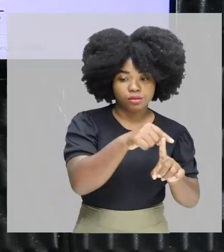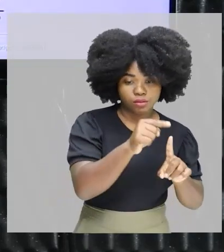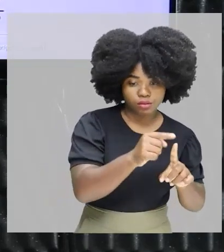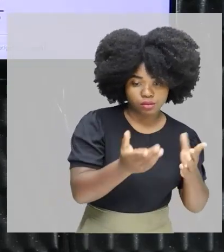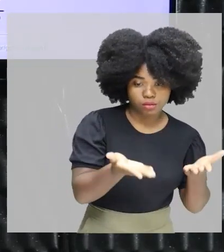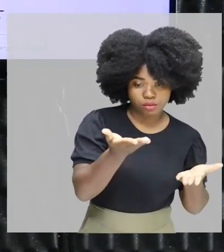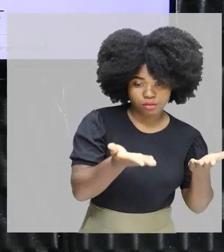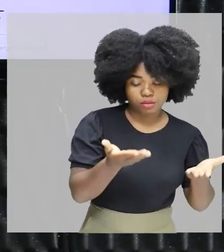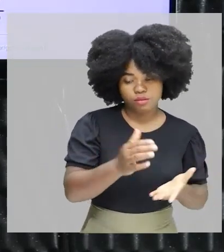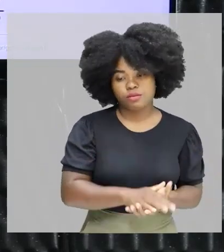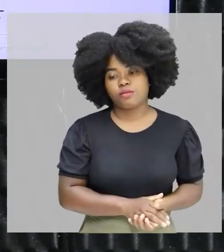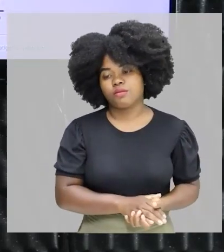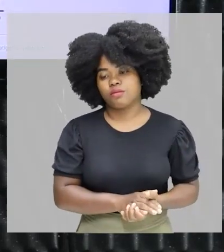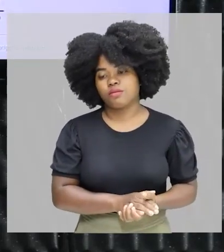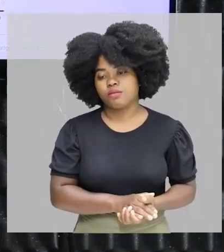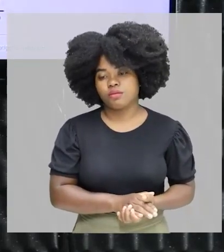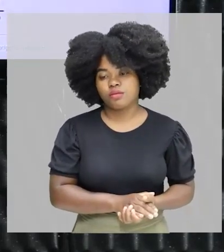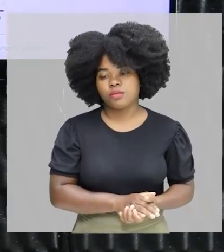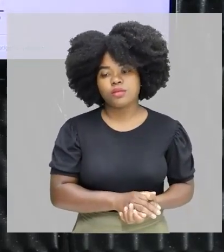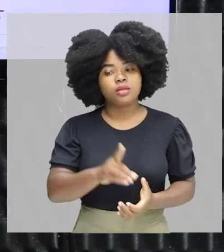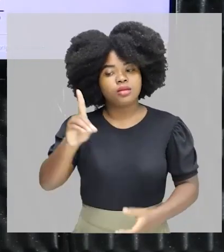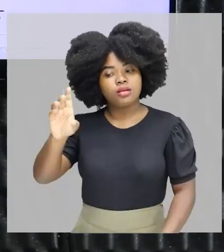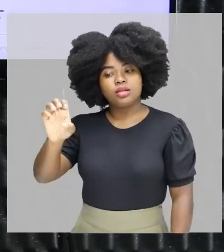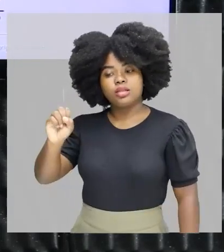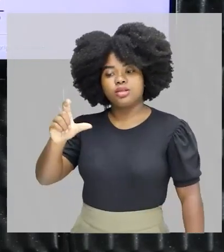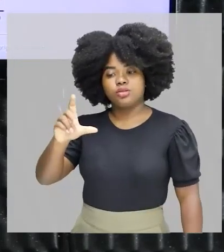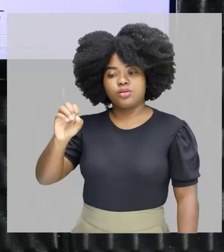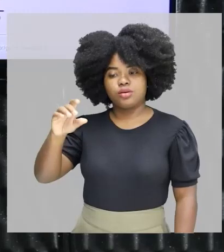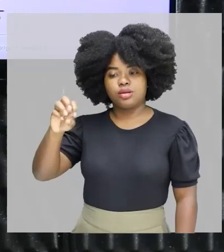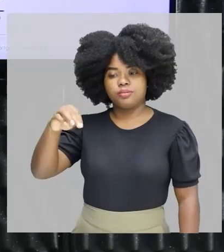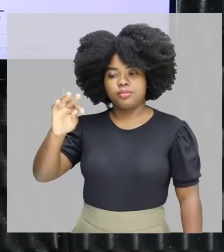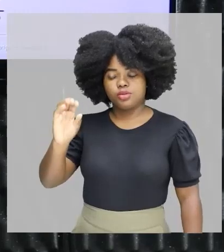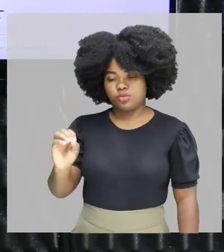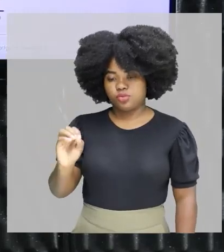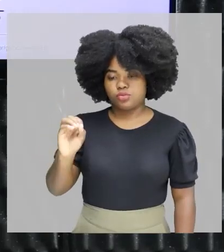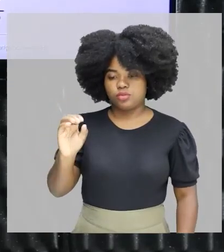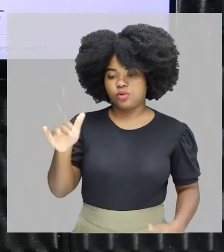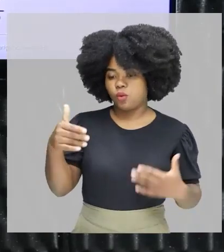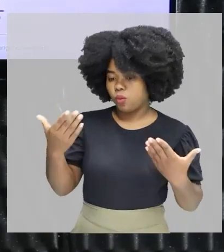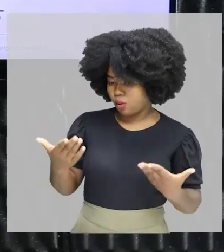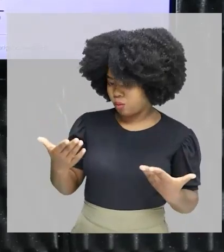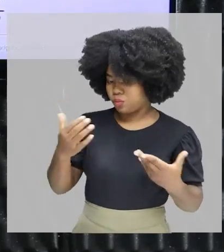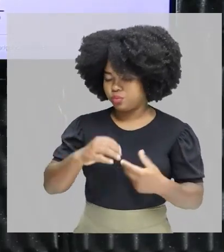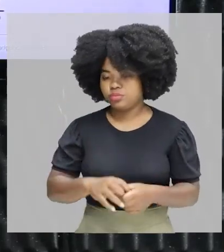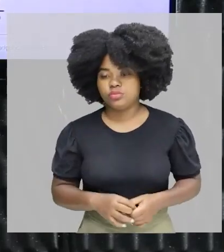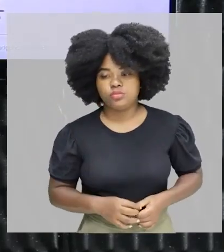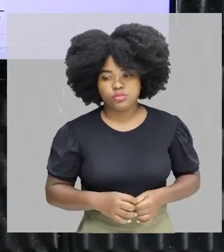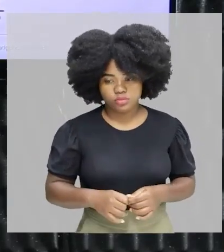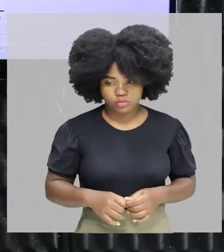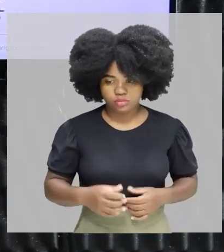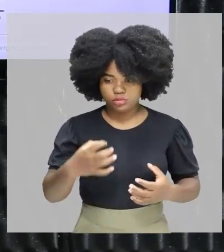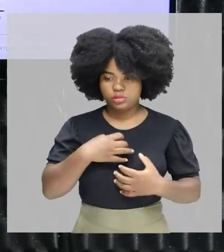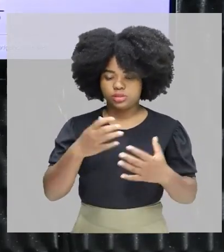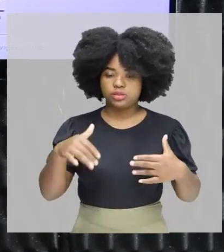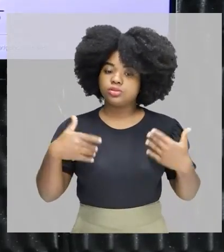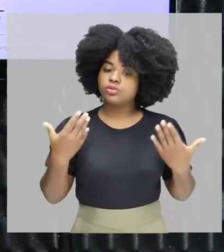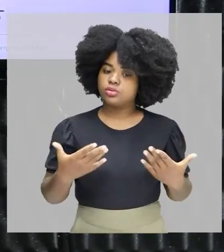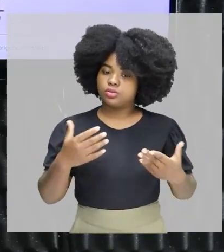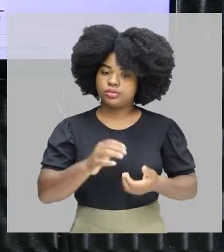ser estabelecido. Então, vai haver um deslocamento, certo? Esse deslocamento é no sentido